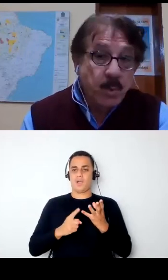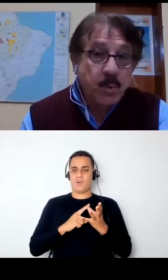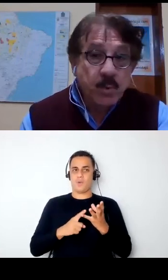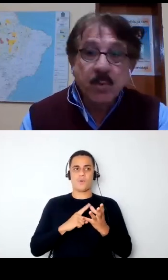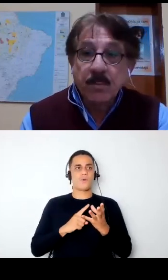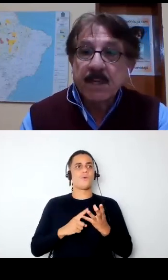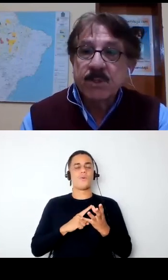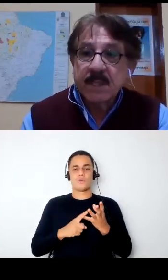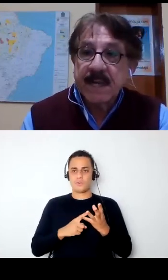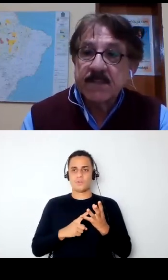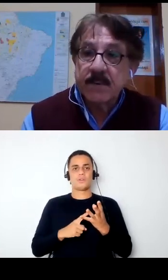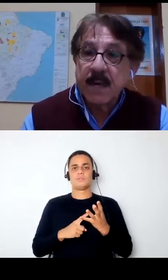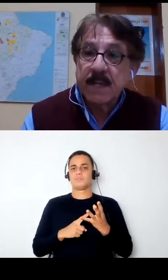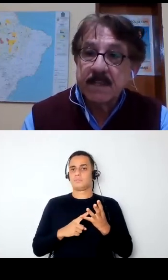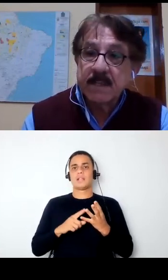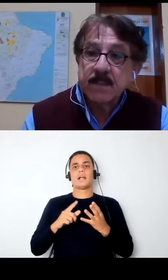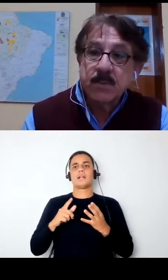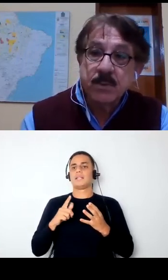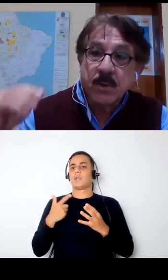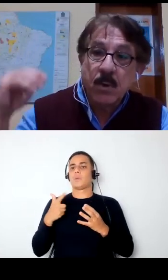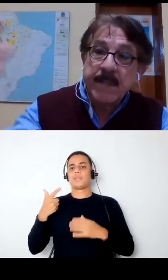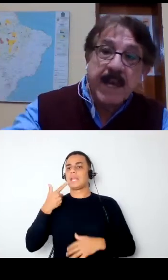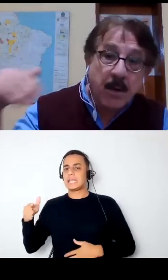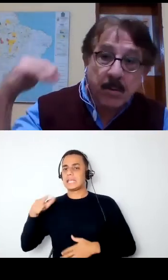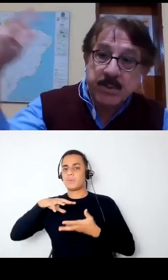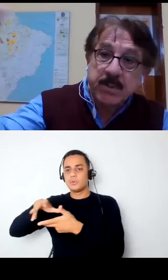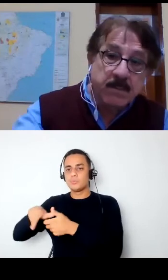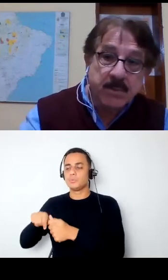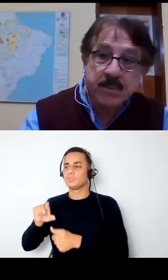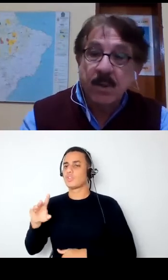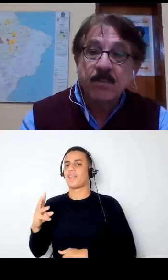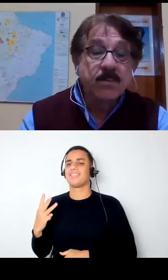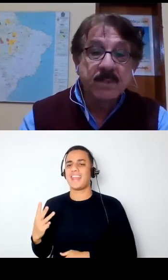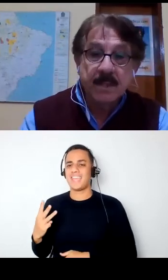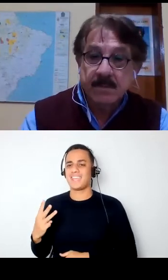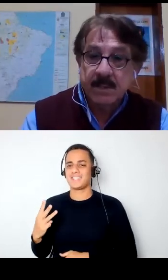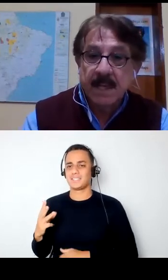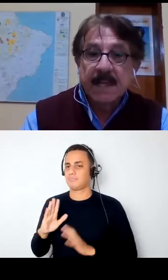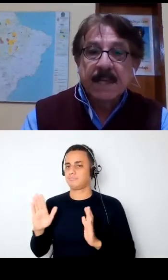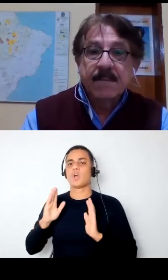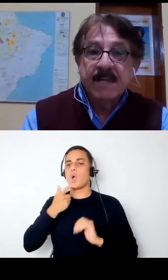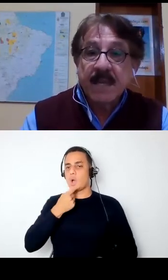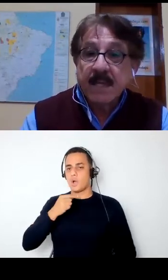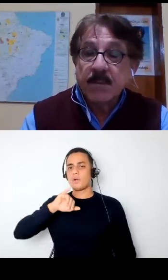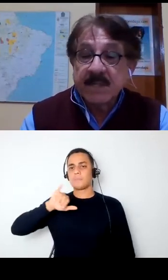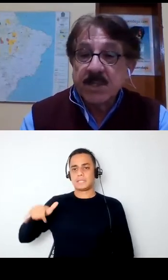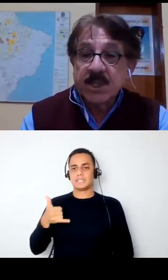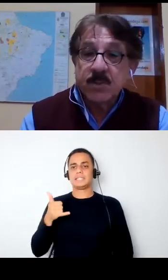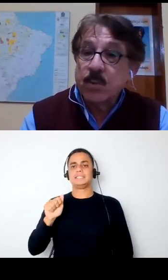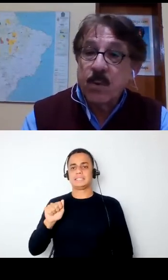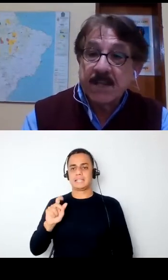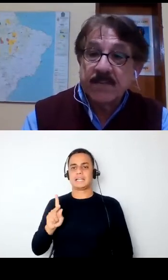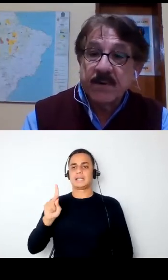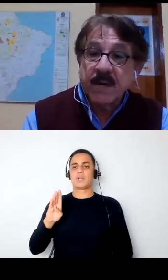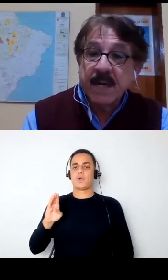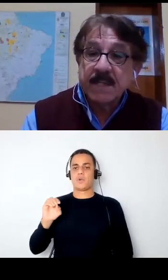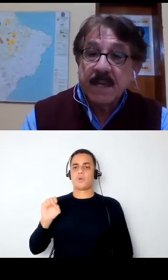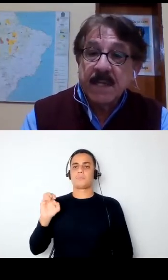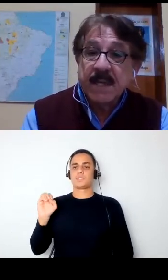língua no mundo com menos de 3 vogais. Isso Roman Jakobson demonstrou há muitos anos. Mas tem línguas indígenas com